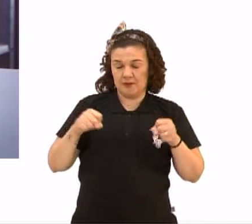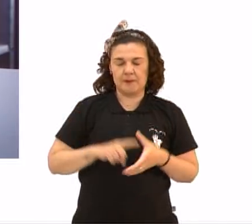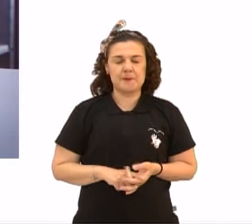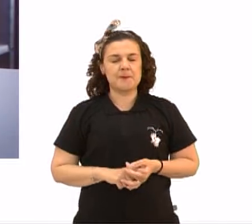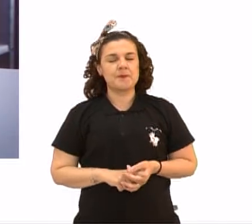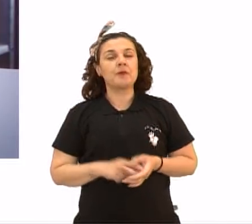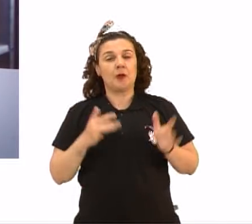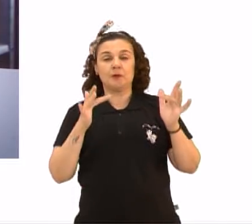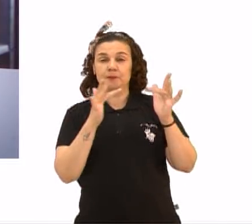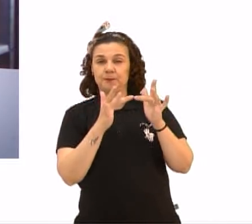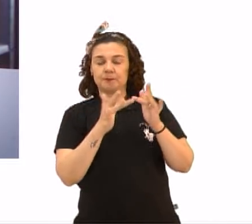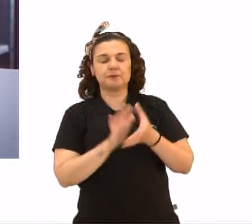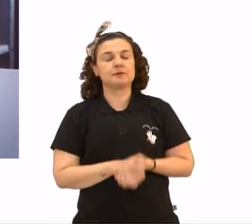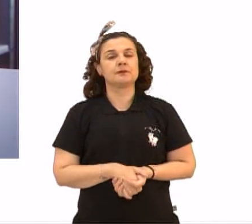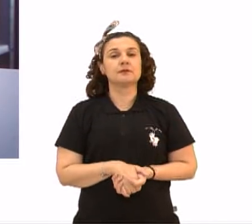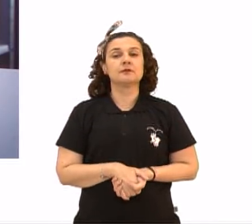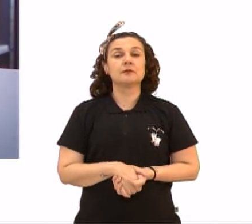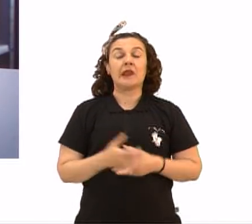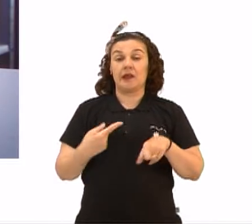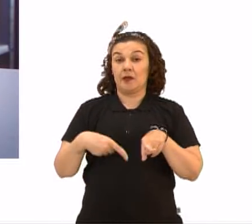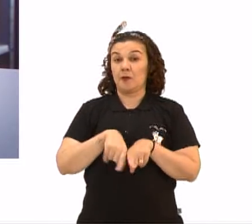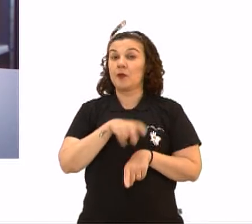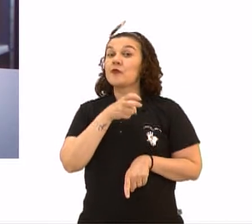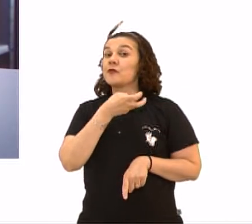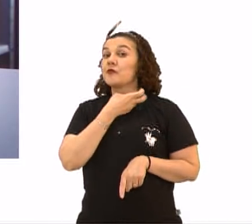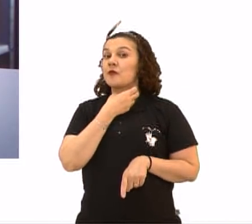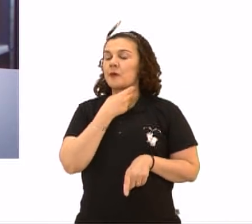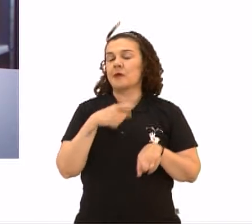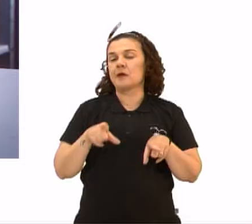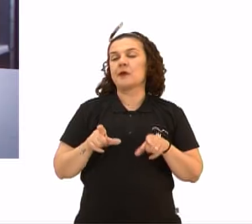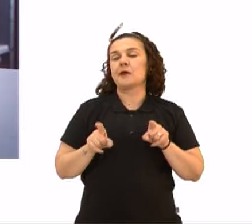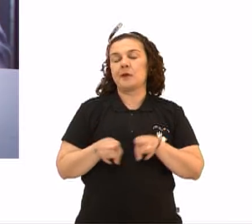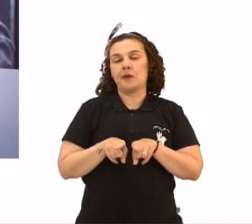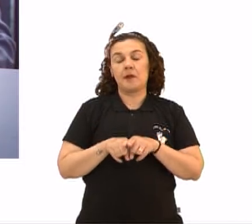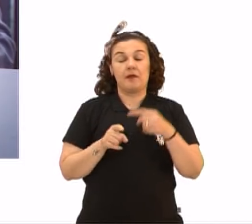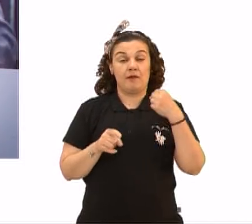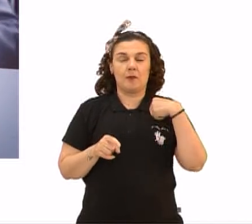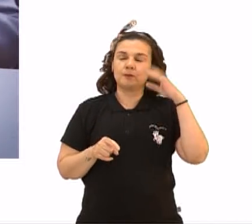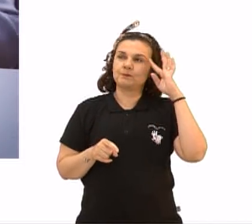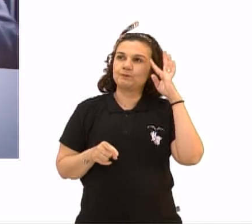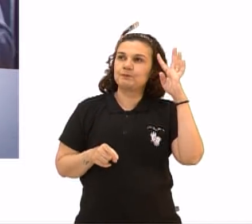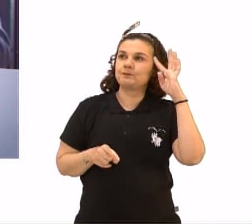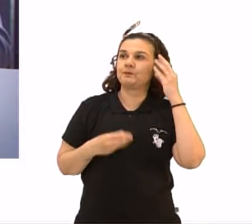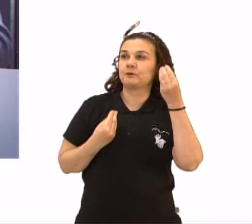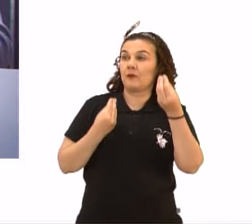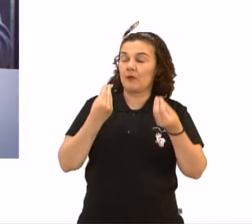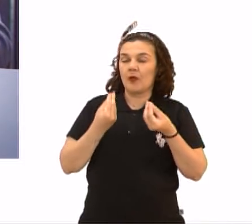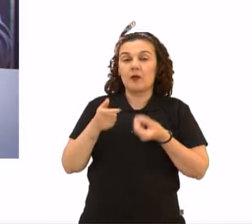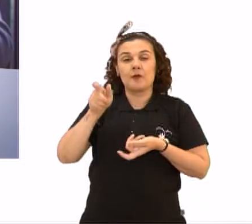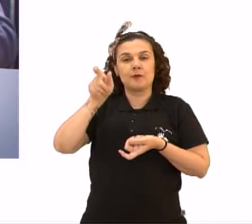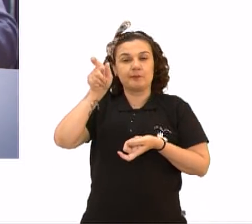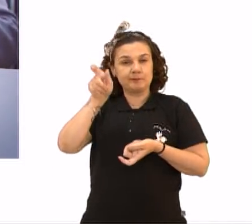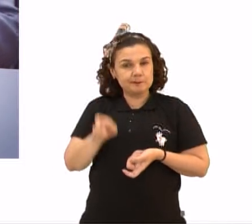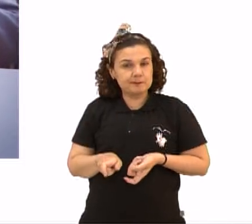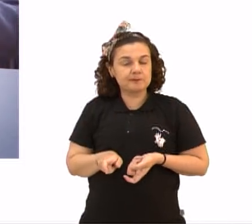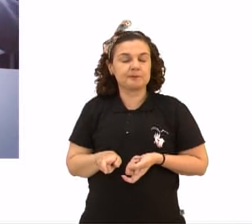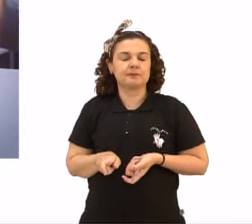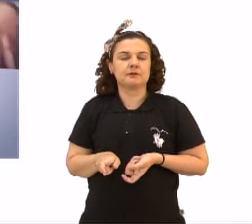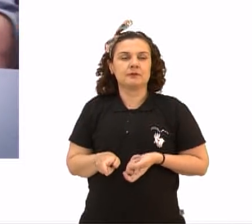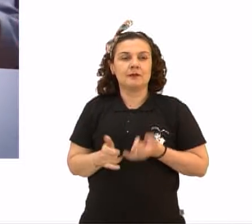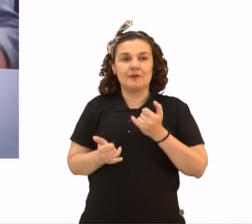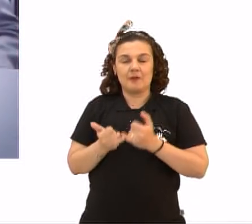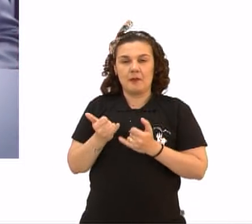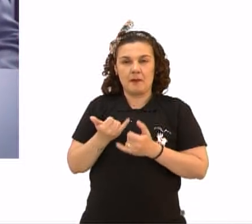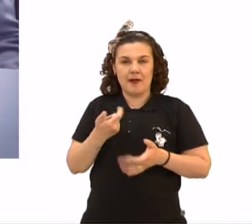tem a ver com isso. E o vampiro também tem um pouco, porque eu fiz assim, na história dele, ele é um personagem... Ele lembra até um